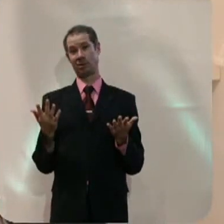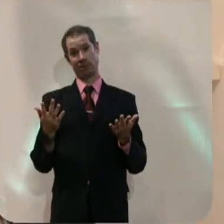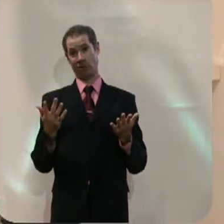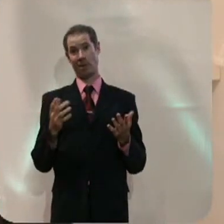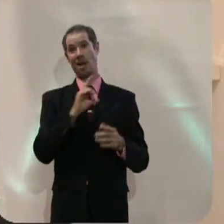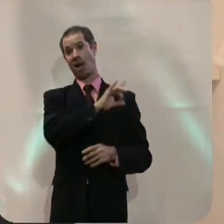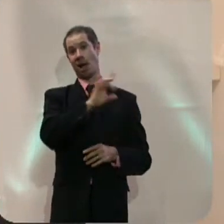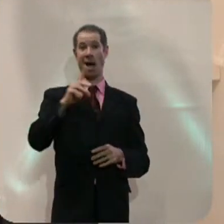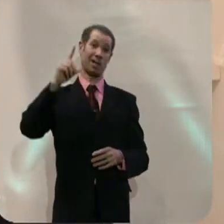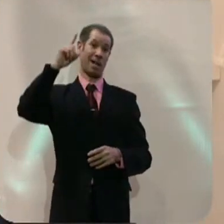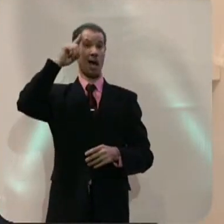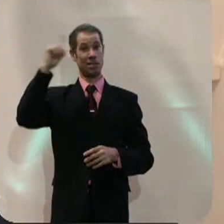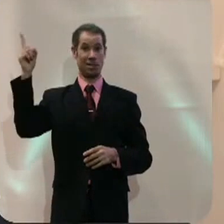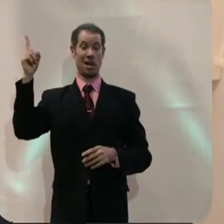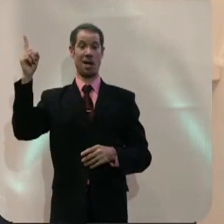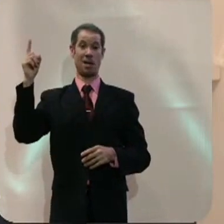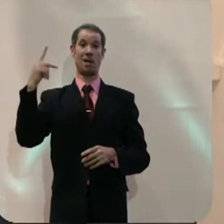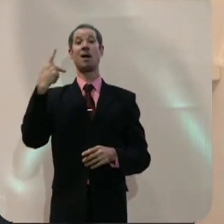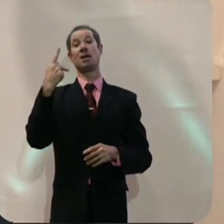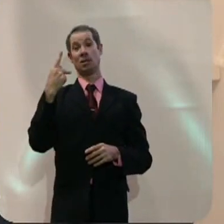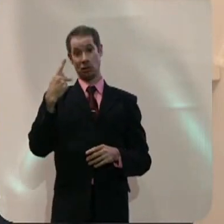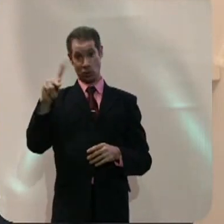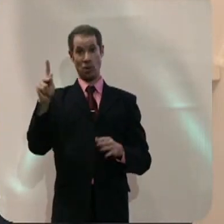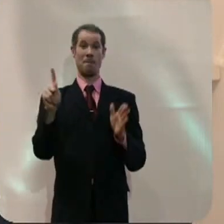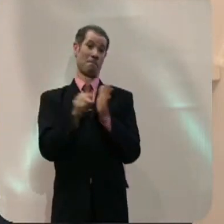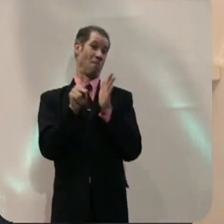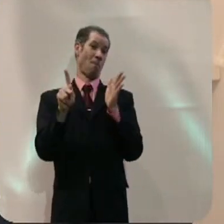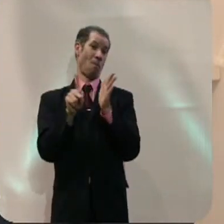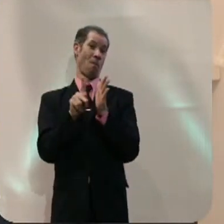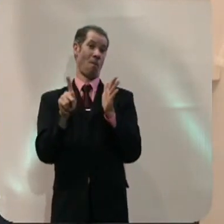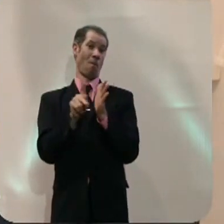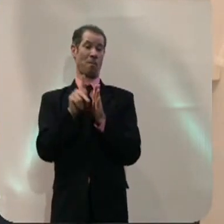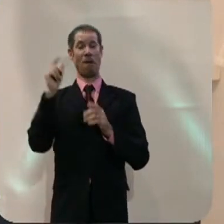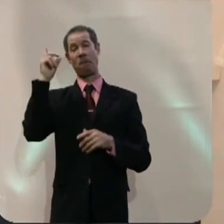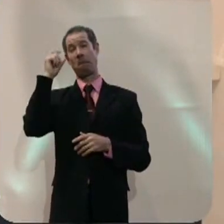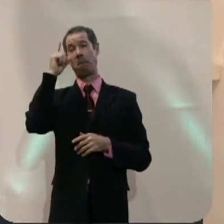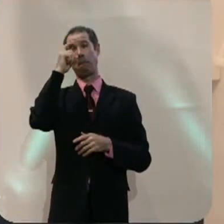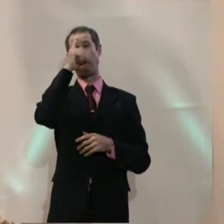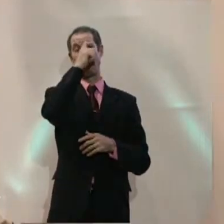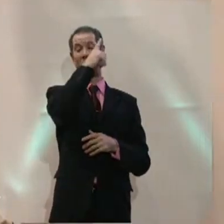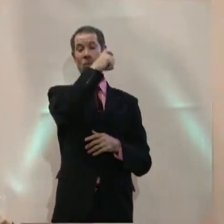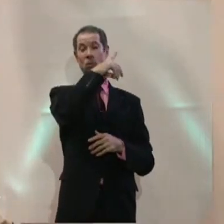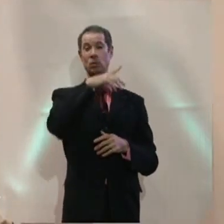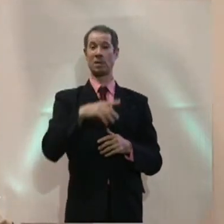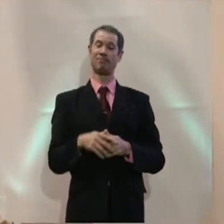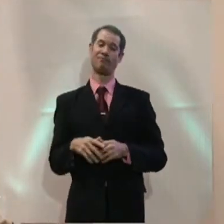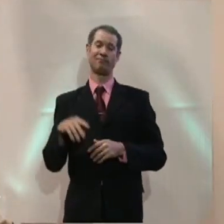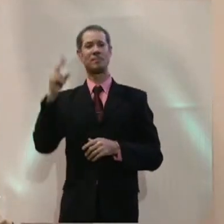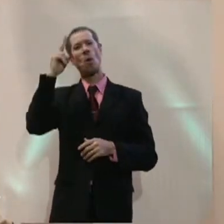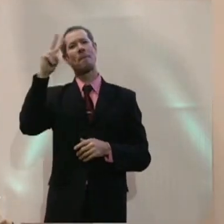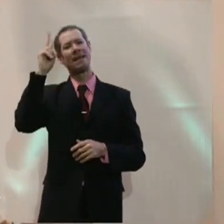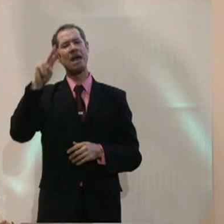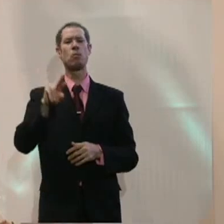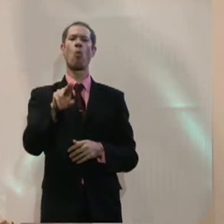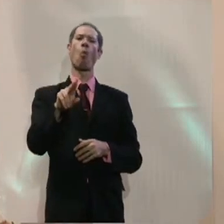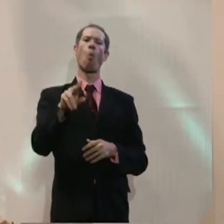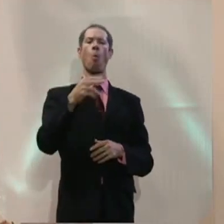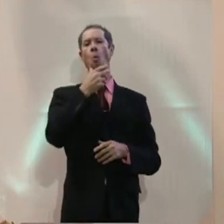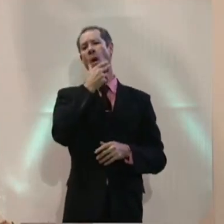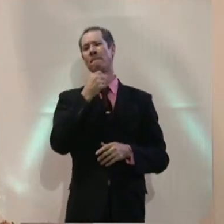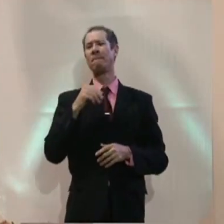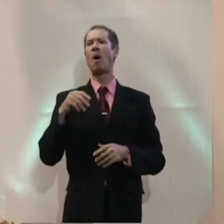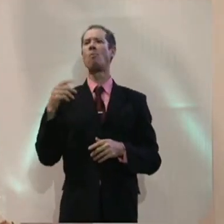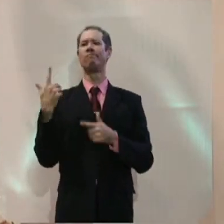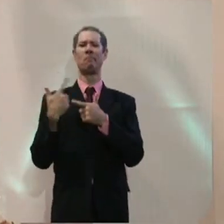Para cada dia, bastam as suas próprias dificuldades. Eu me lembro de um irmão que estava passando por